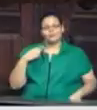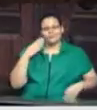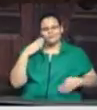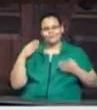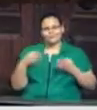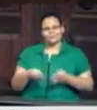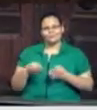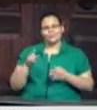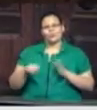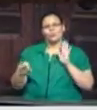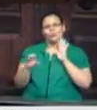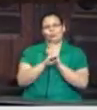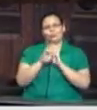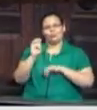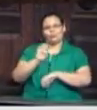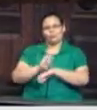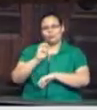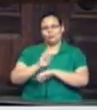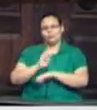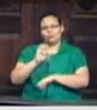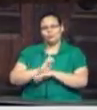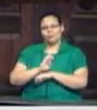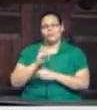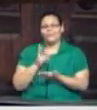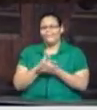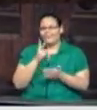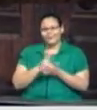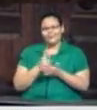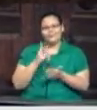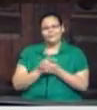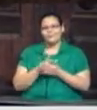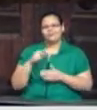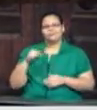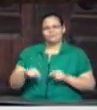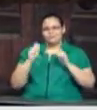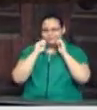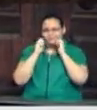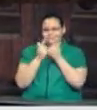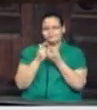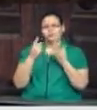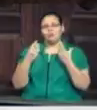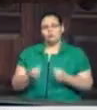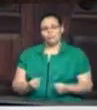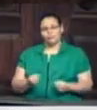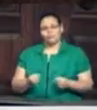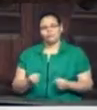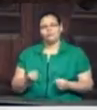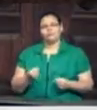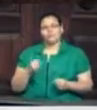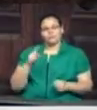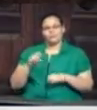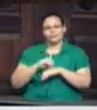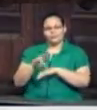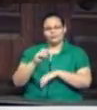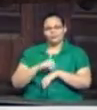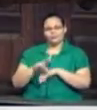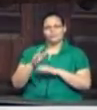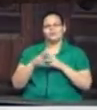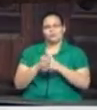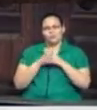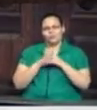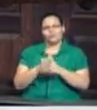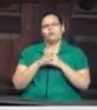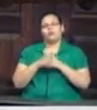na Constituição do Estado. Mesmo que essa casa aprove mais essa mensagem atrapalhada